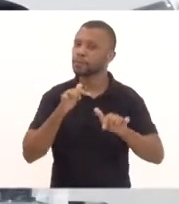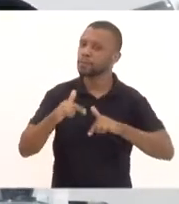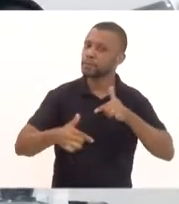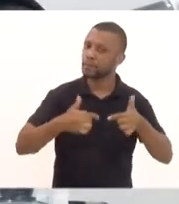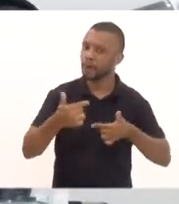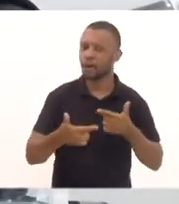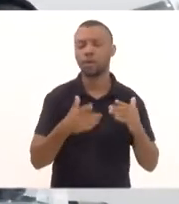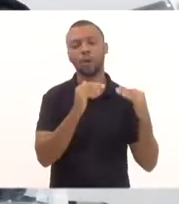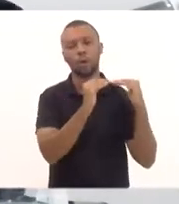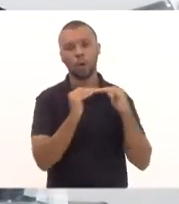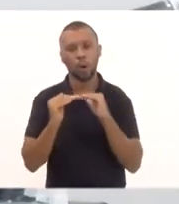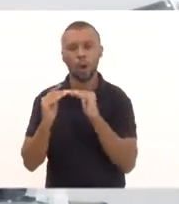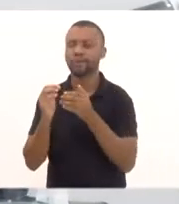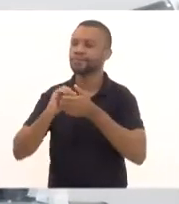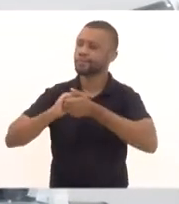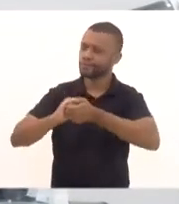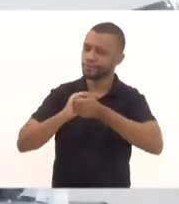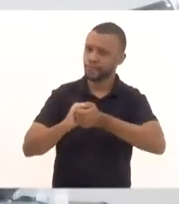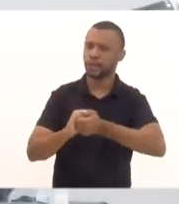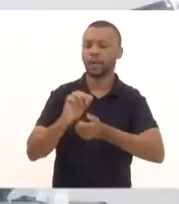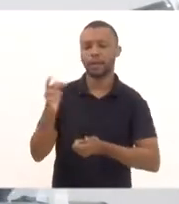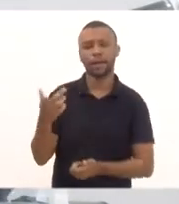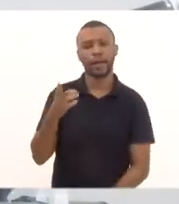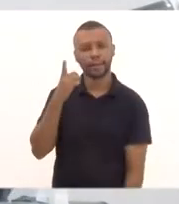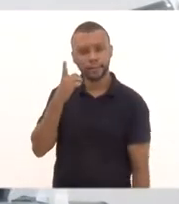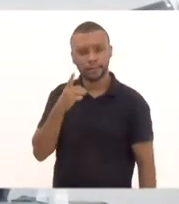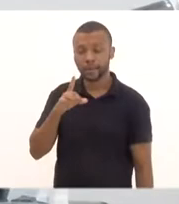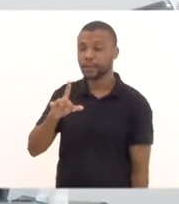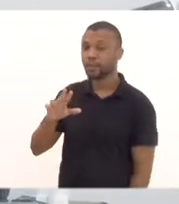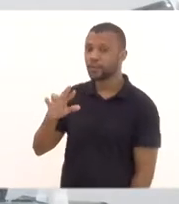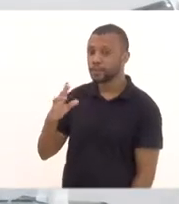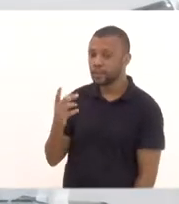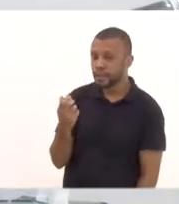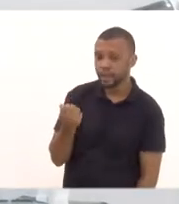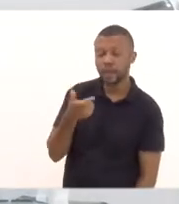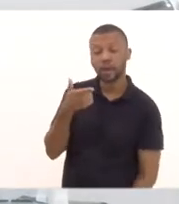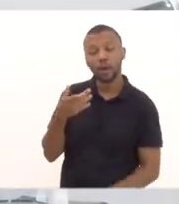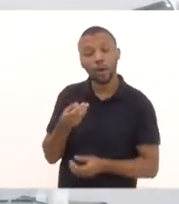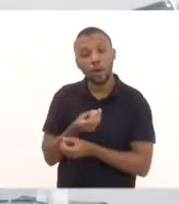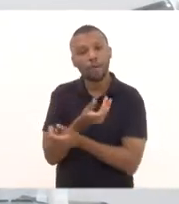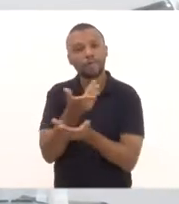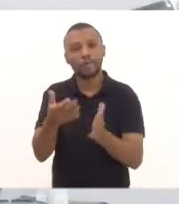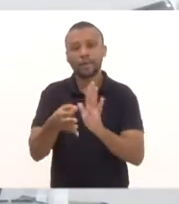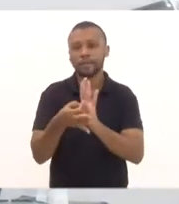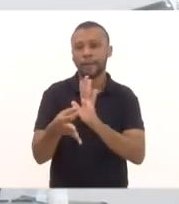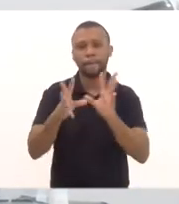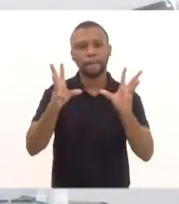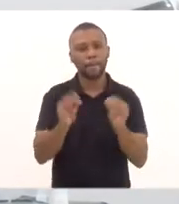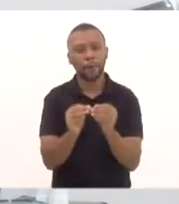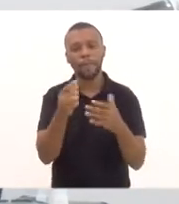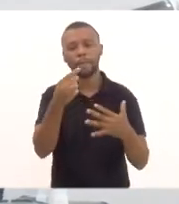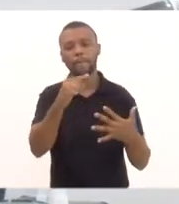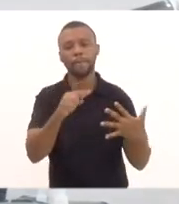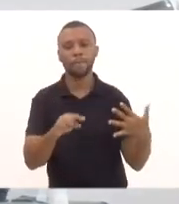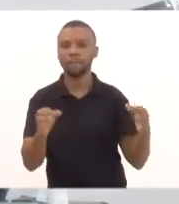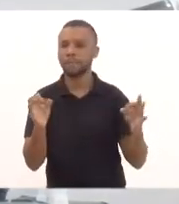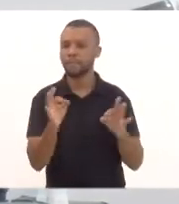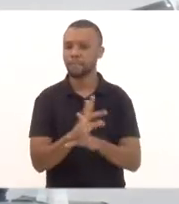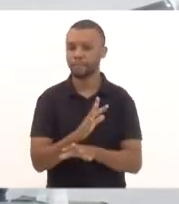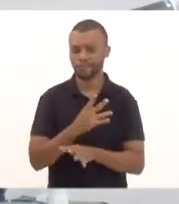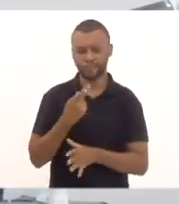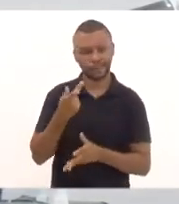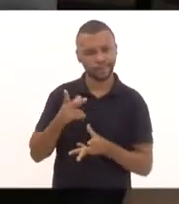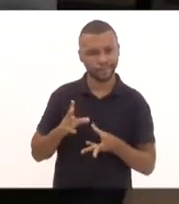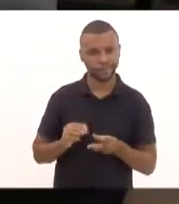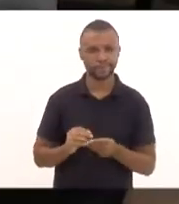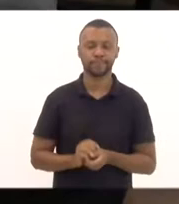Lucinha e Assessoria por essa primeira versão e ofereço estas sugestões é que acabei de falar eu só